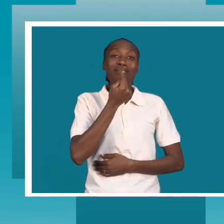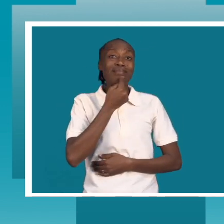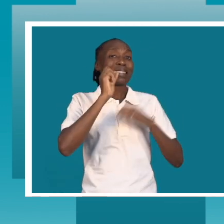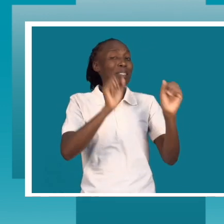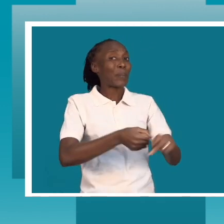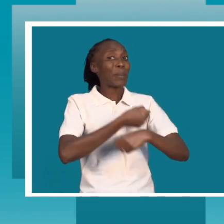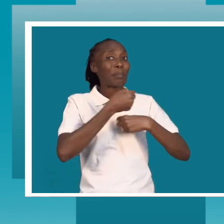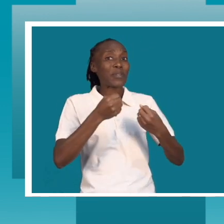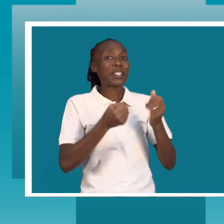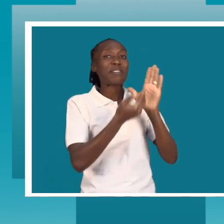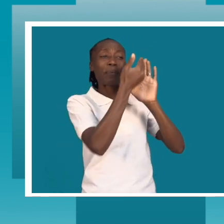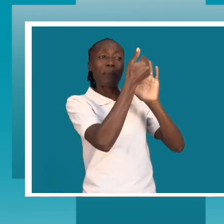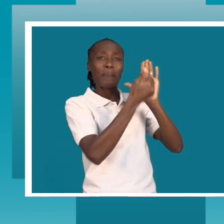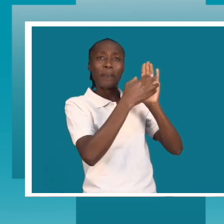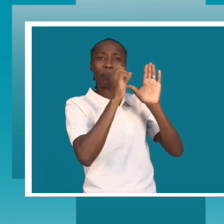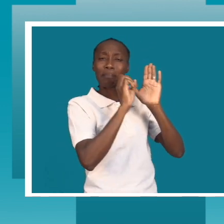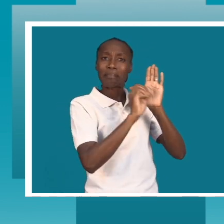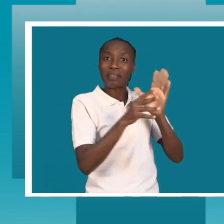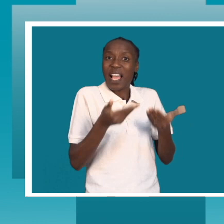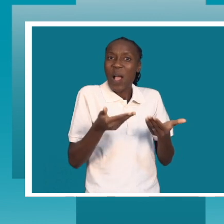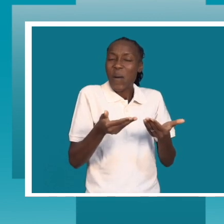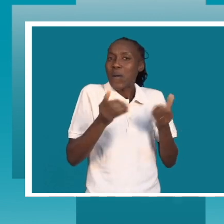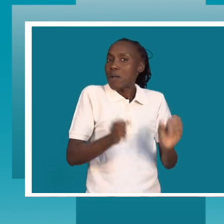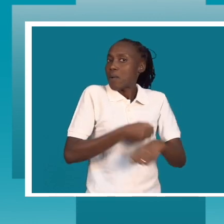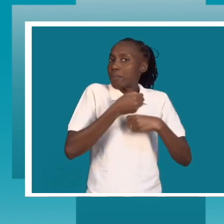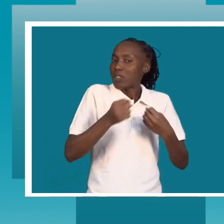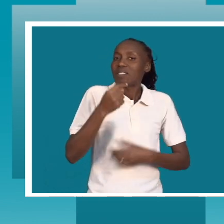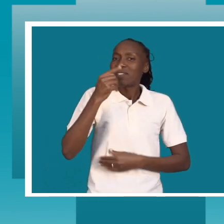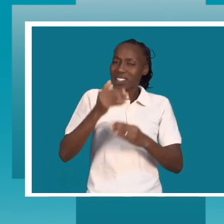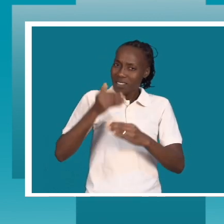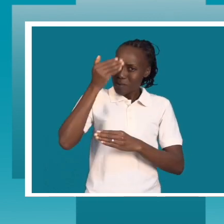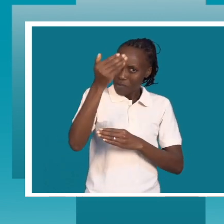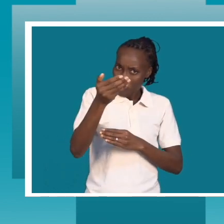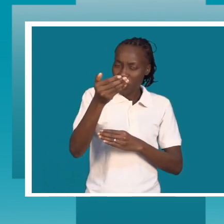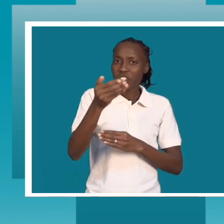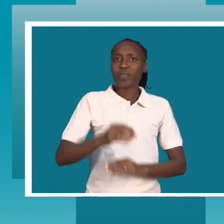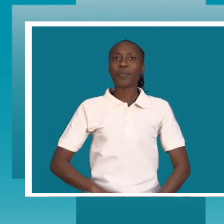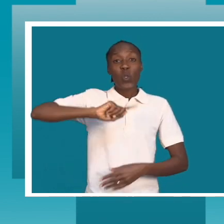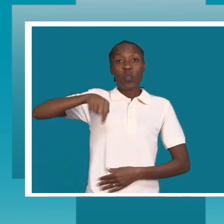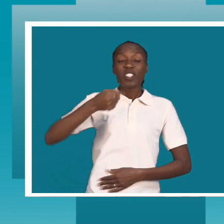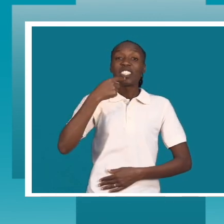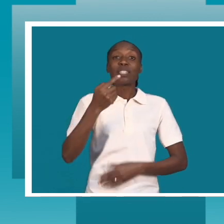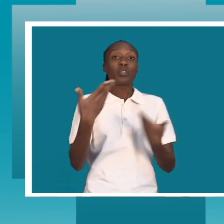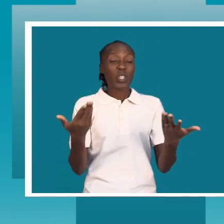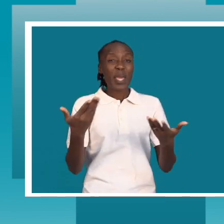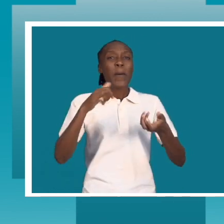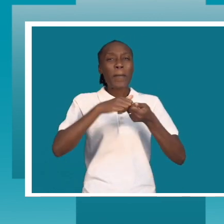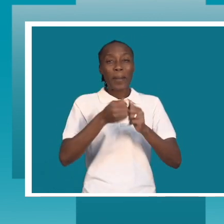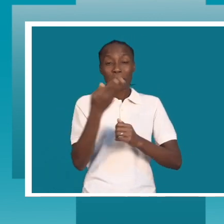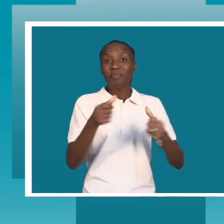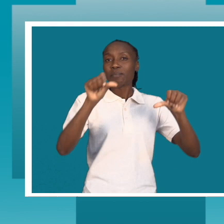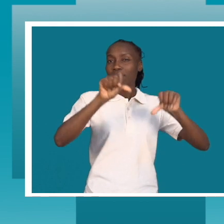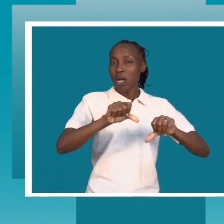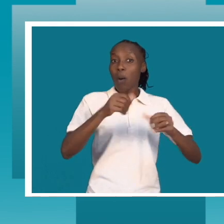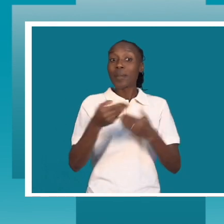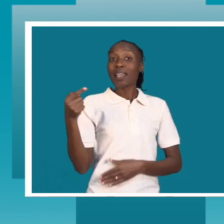oportuno extraírem a bala neste momento. quando for oportuno, que ele será tratado. Nós chamamos a bala de corpo